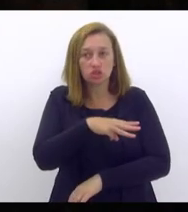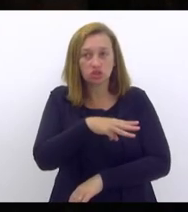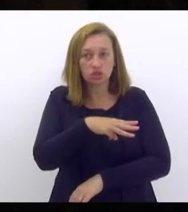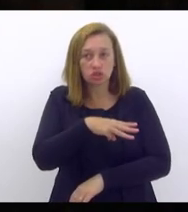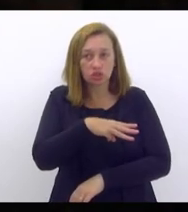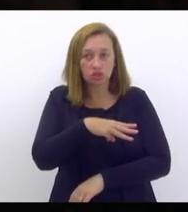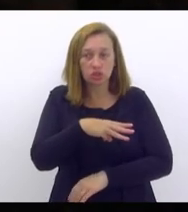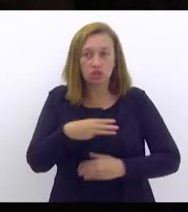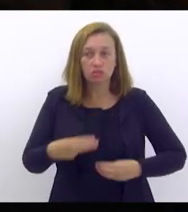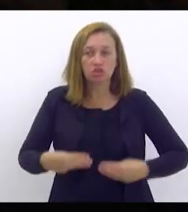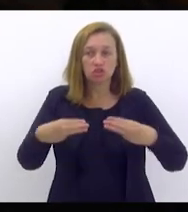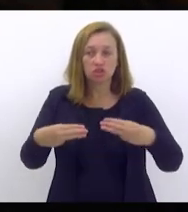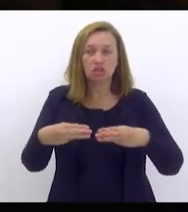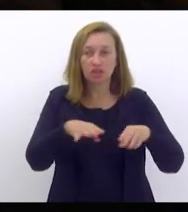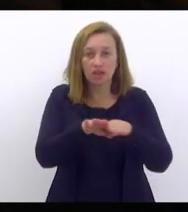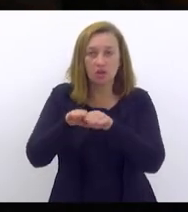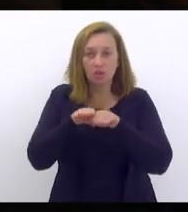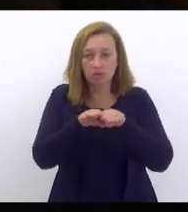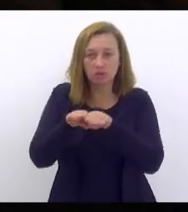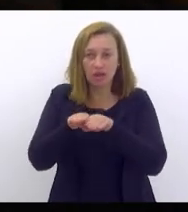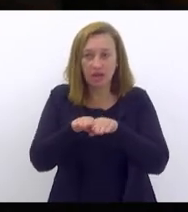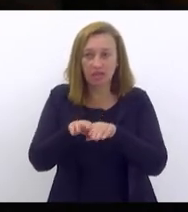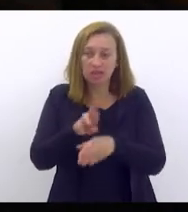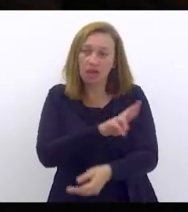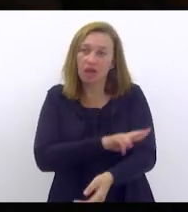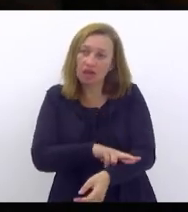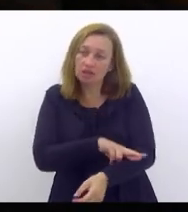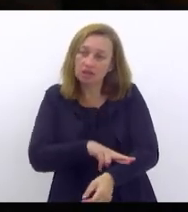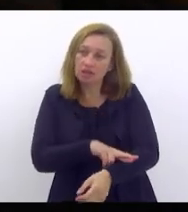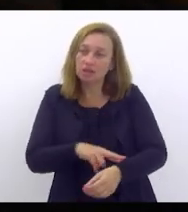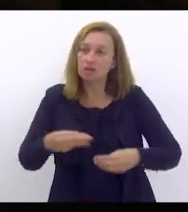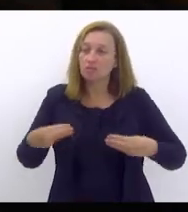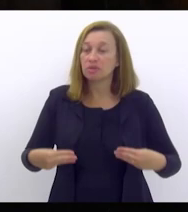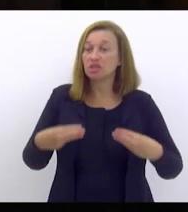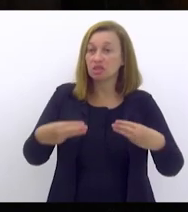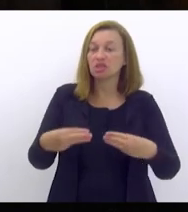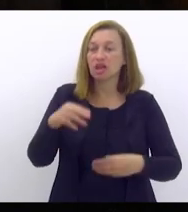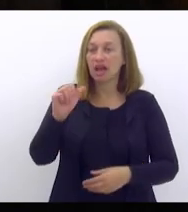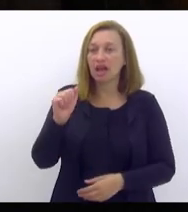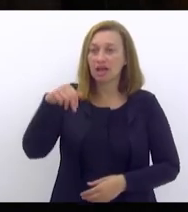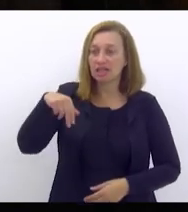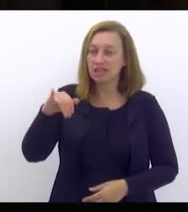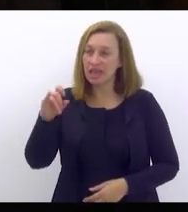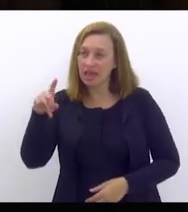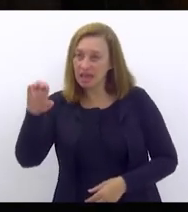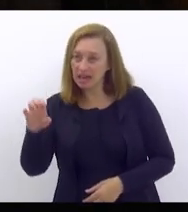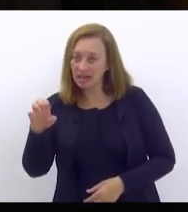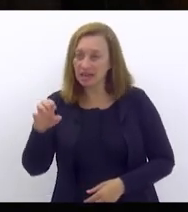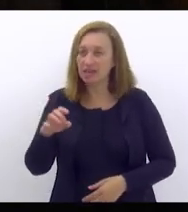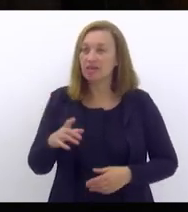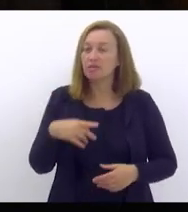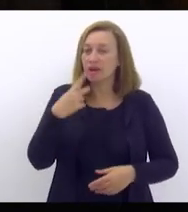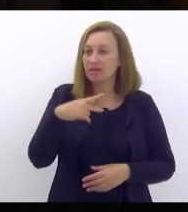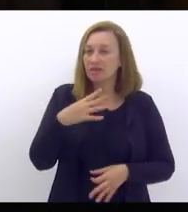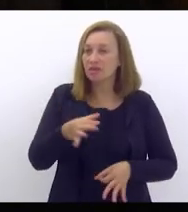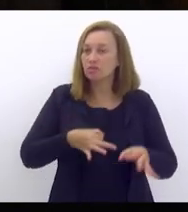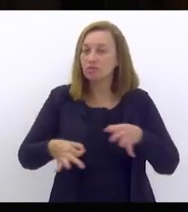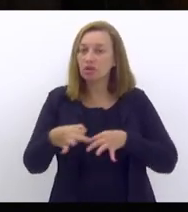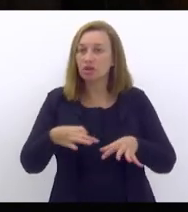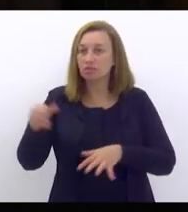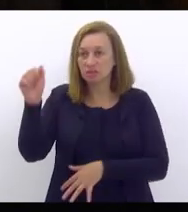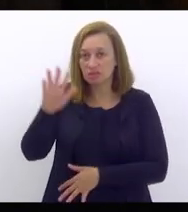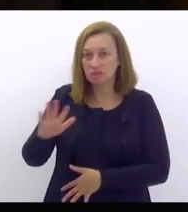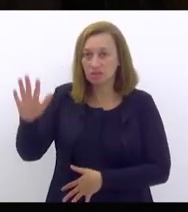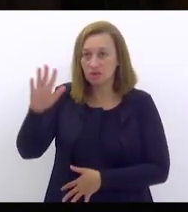Igualdade Racial, hoje com a ministra Aniele Franco, para falar de um programa nacional que